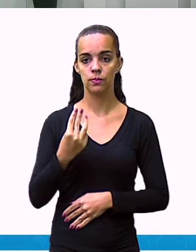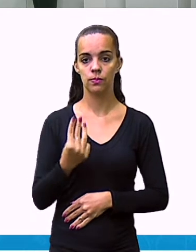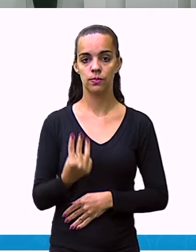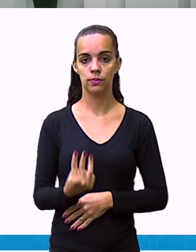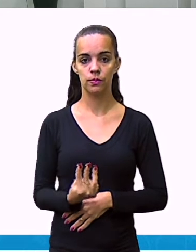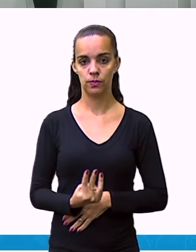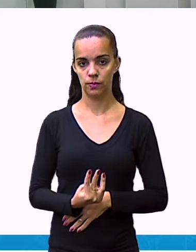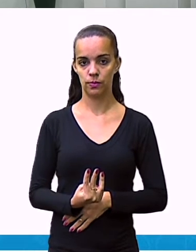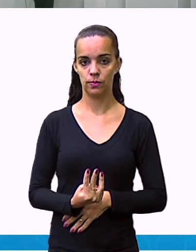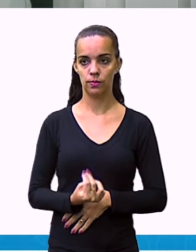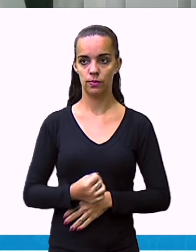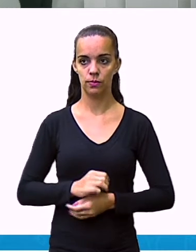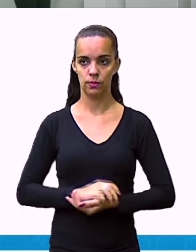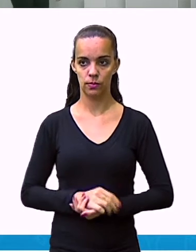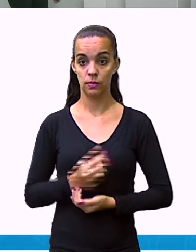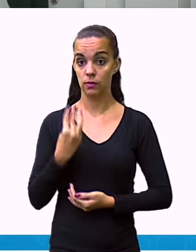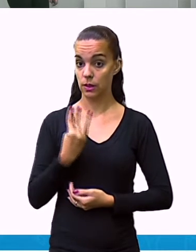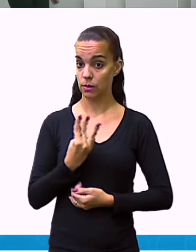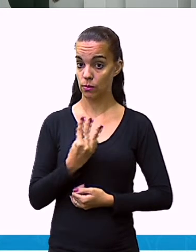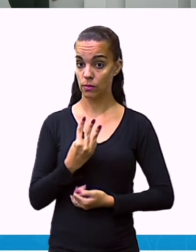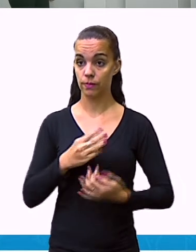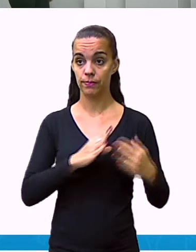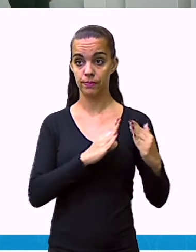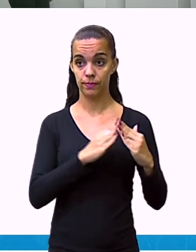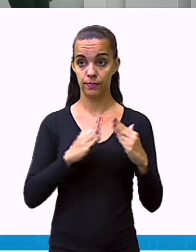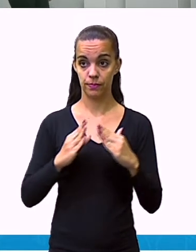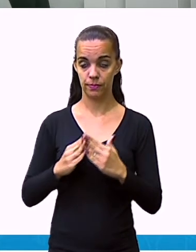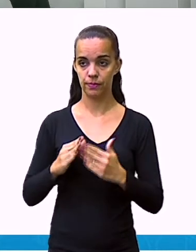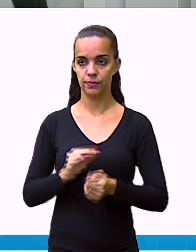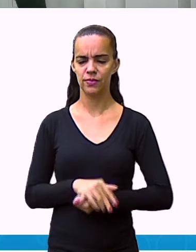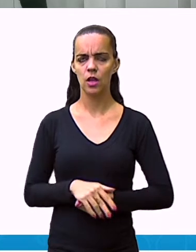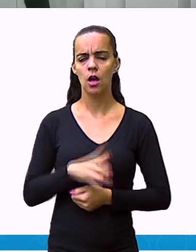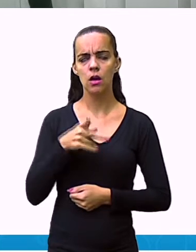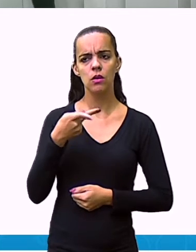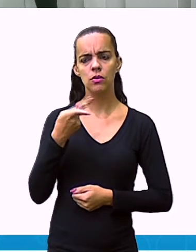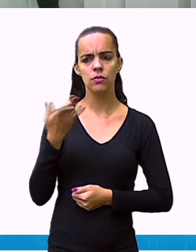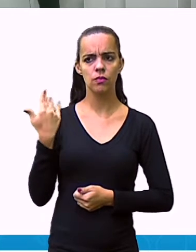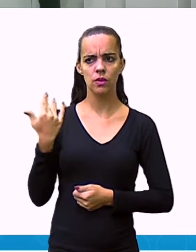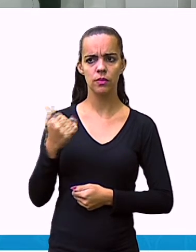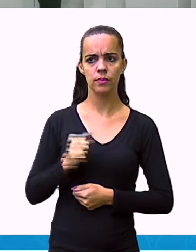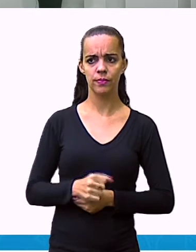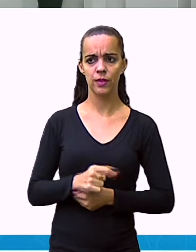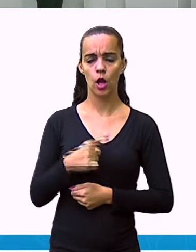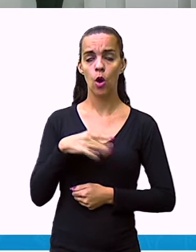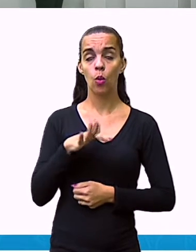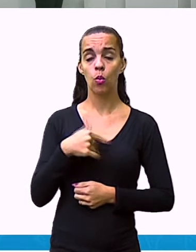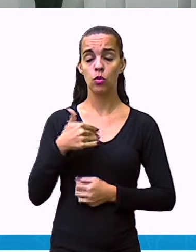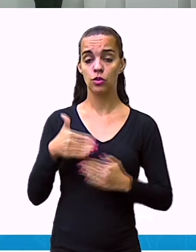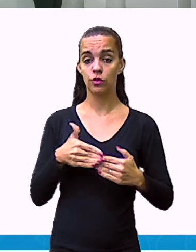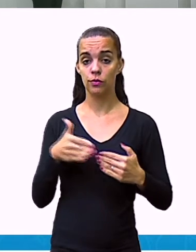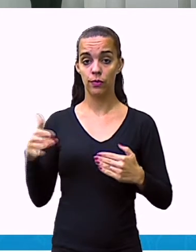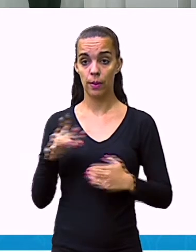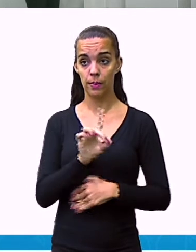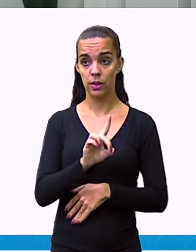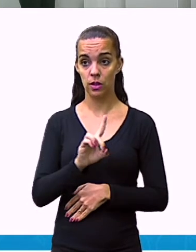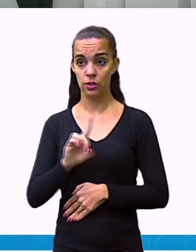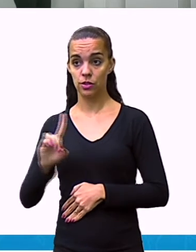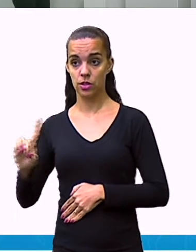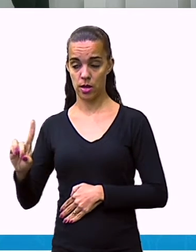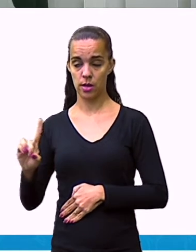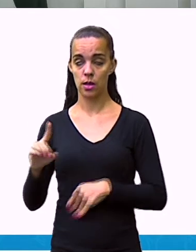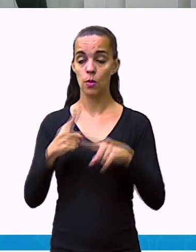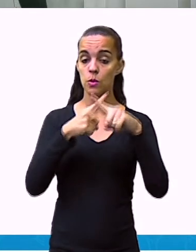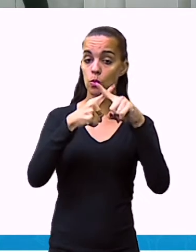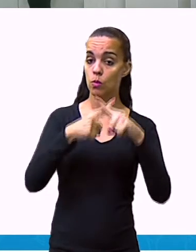duas três causas nós falamos que quando eu caminho para direita eu